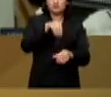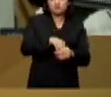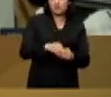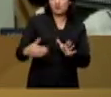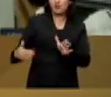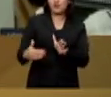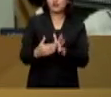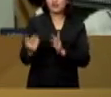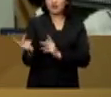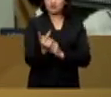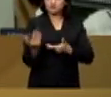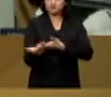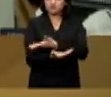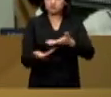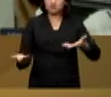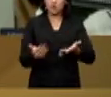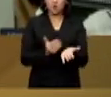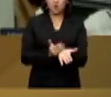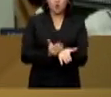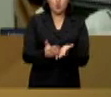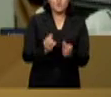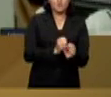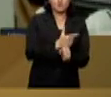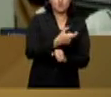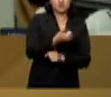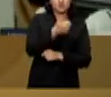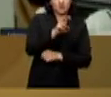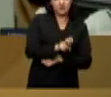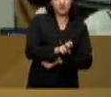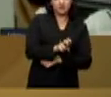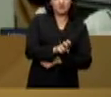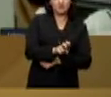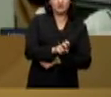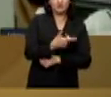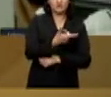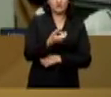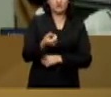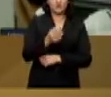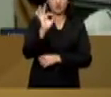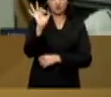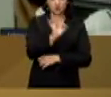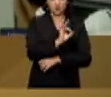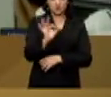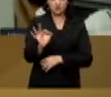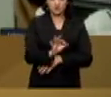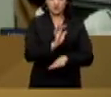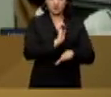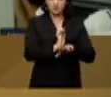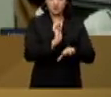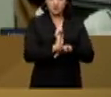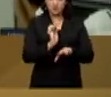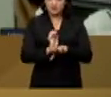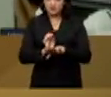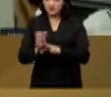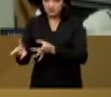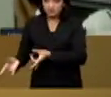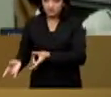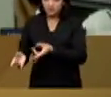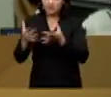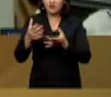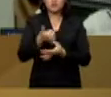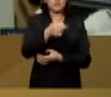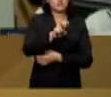com 20% para o estado de origem e 80% para o estado de destino, até que em